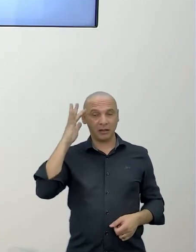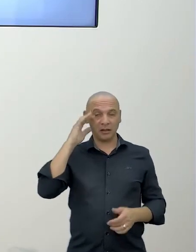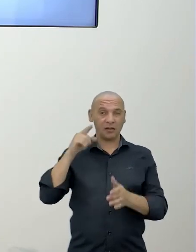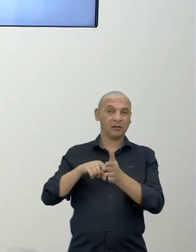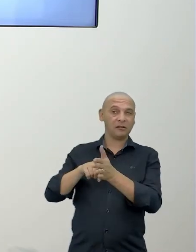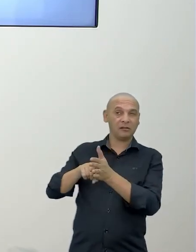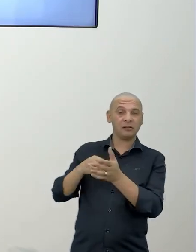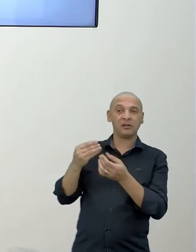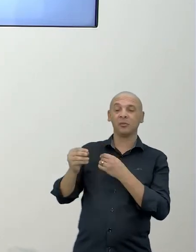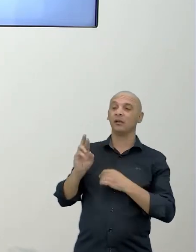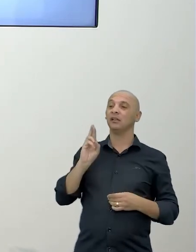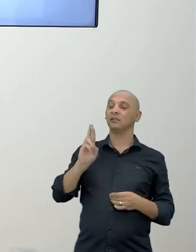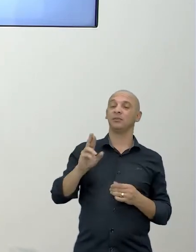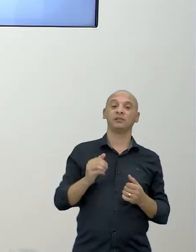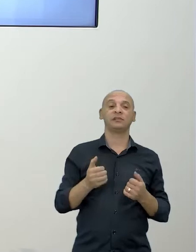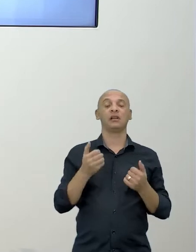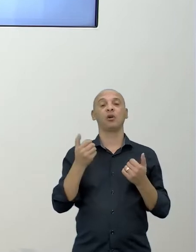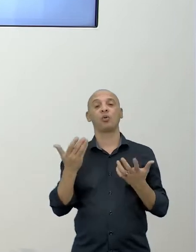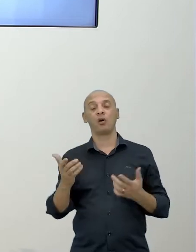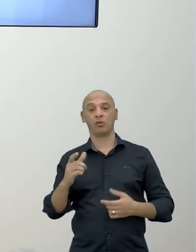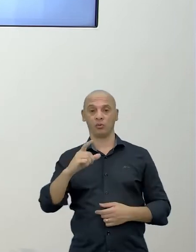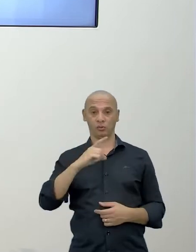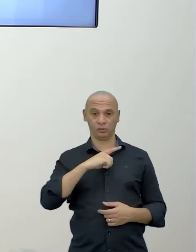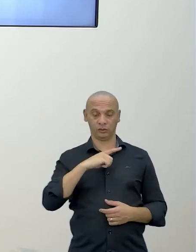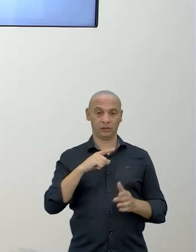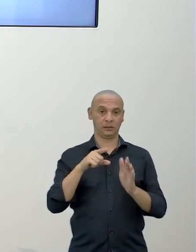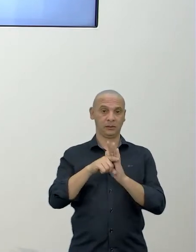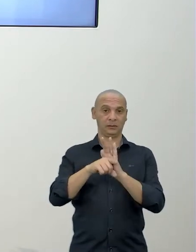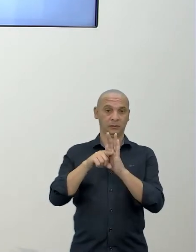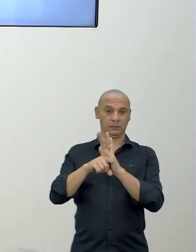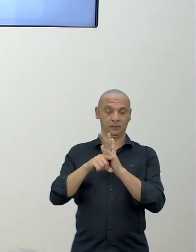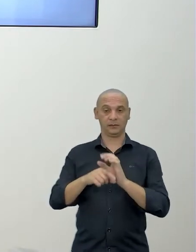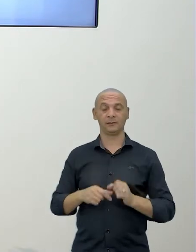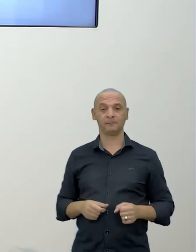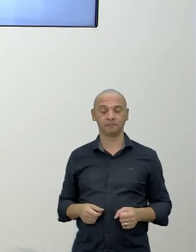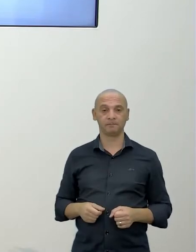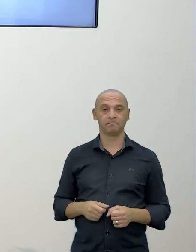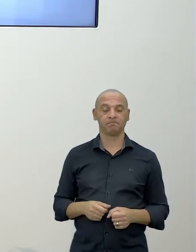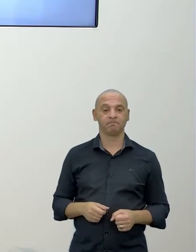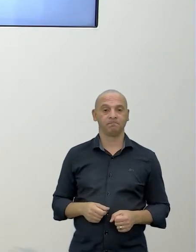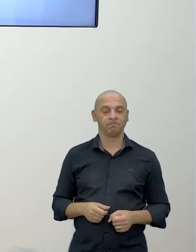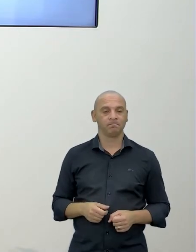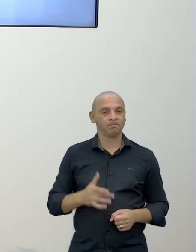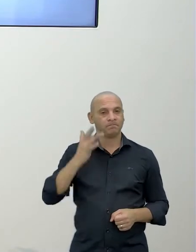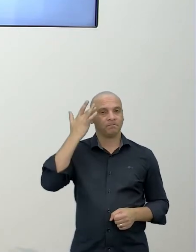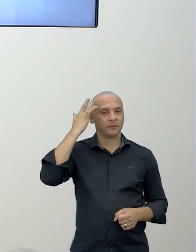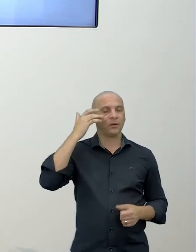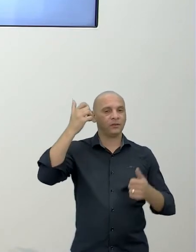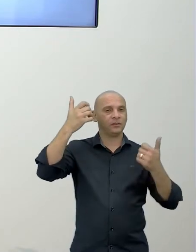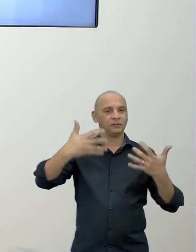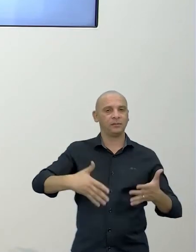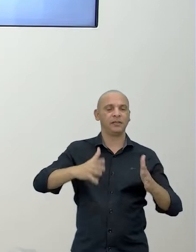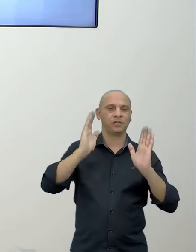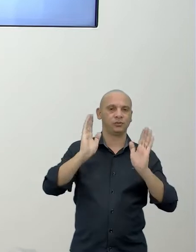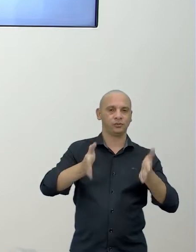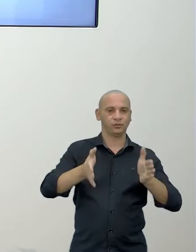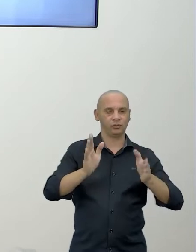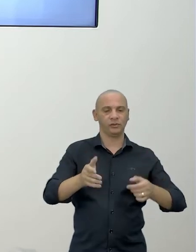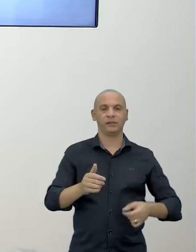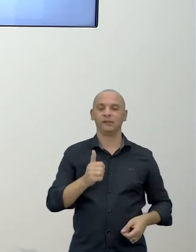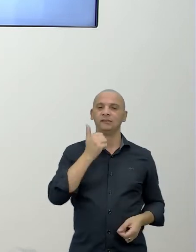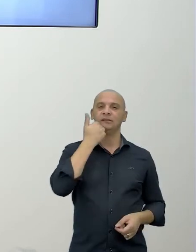Qual é o seu objetivo? Você quer entender como as pessoas pensam? Você quer analisar dados? Qual é a resposta que você quer ter com